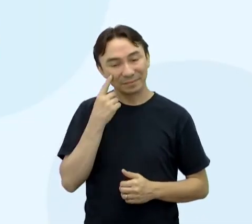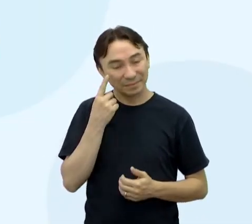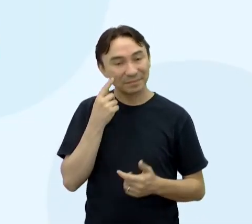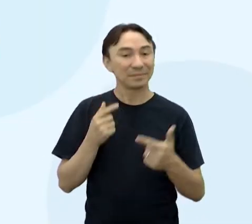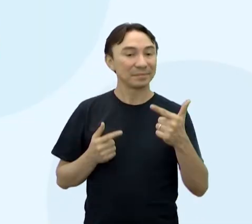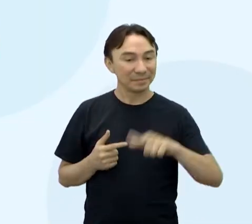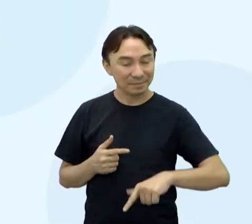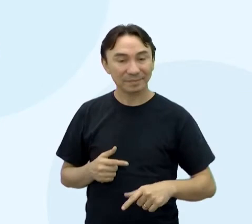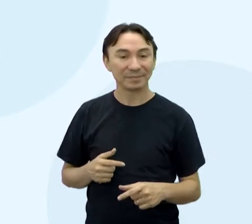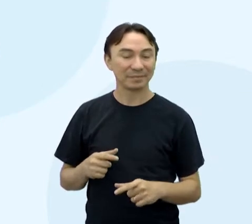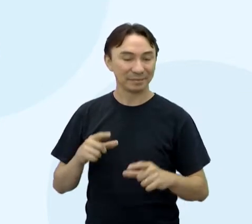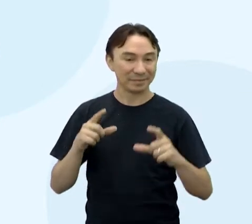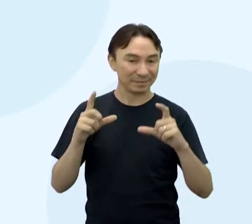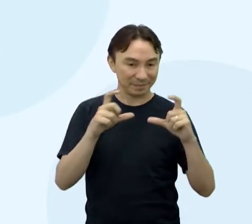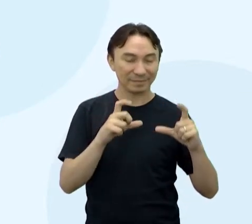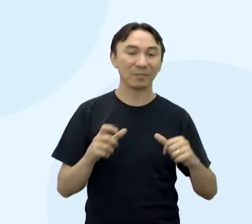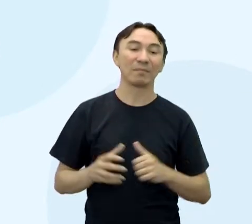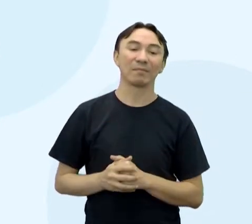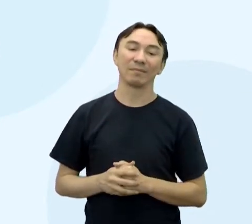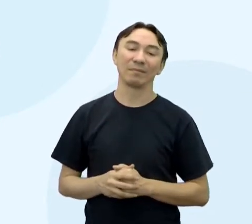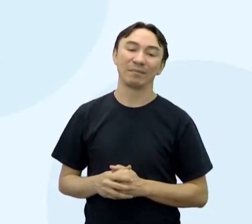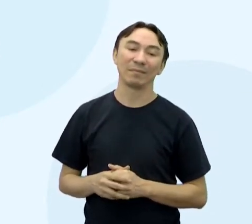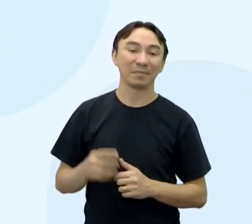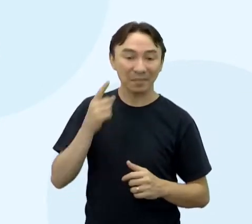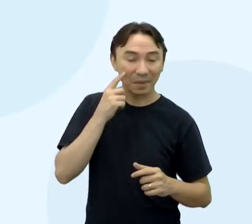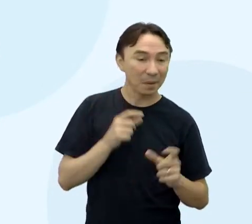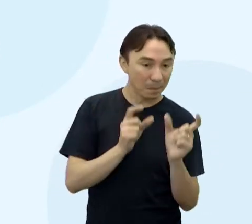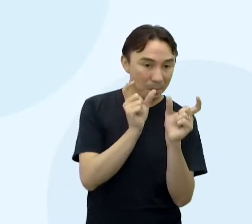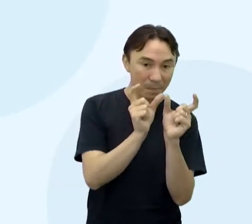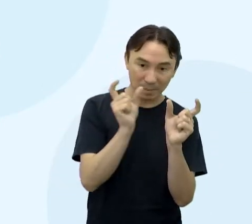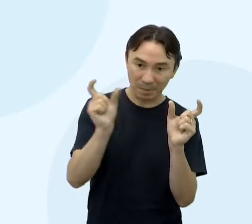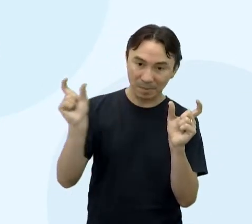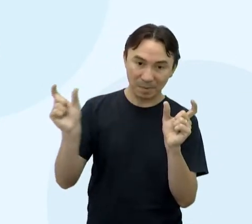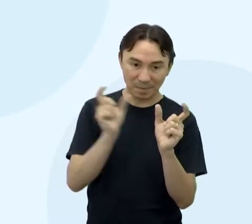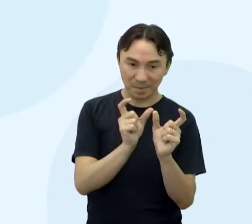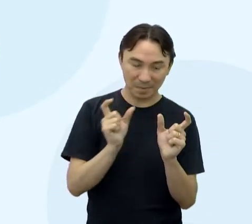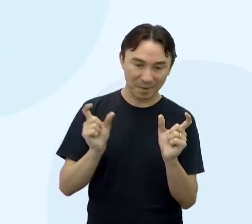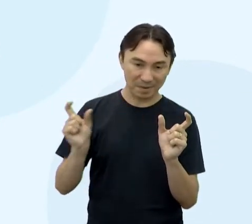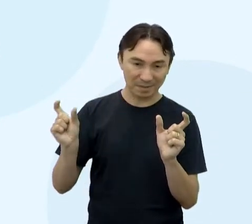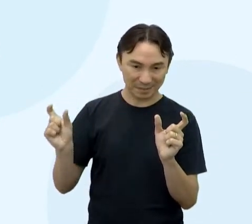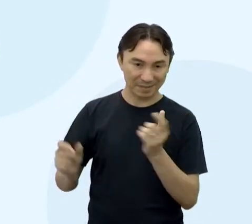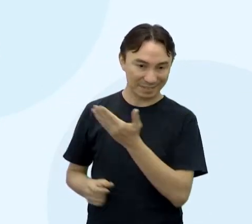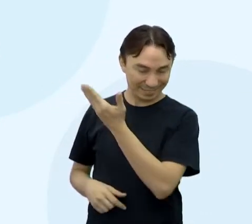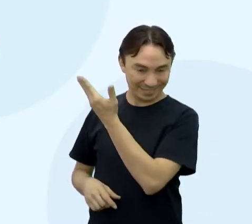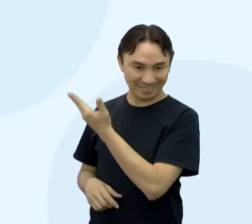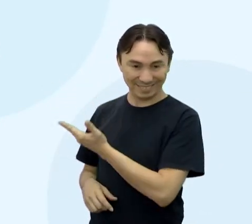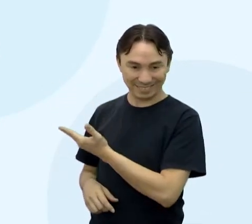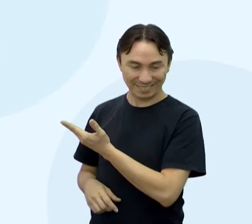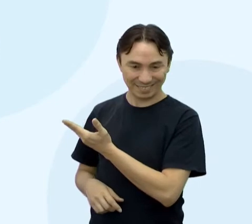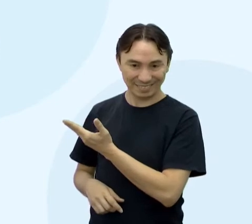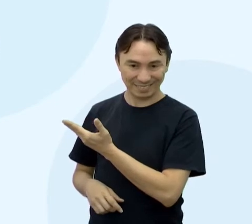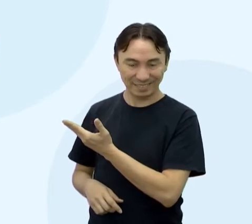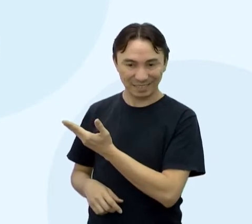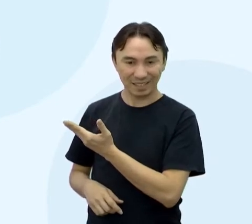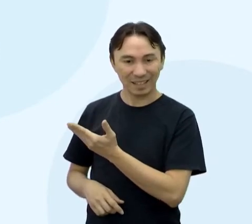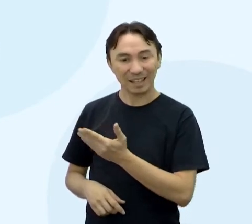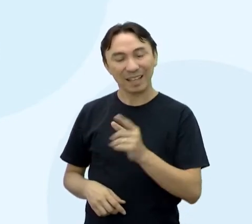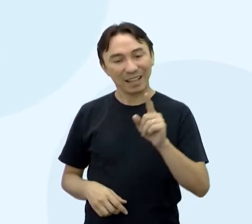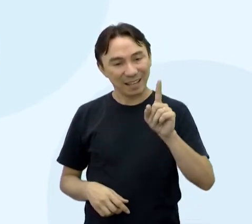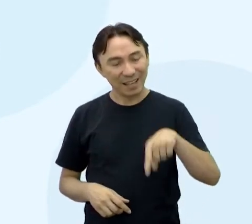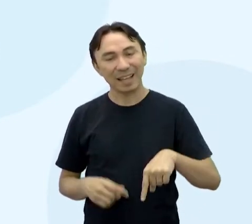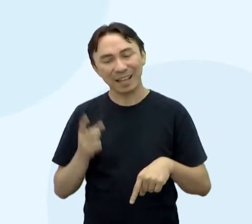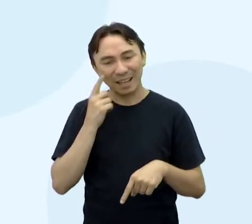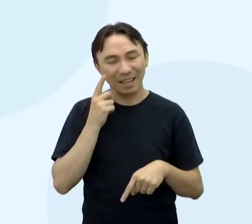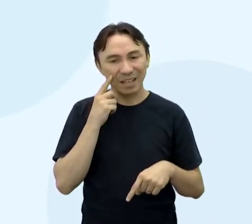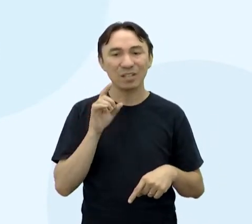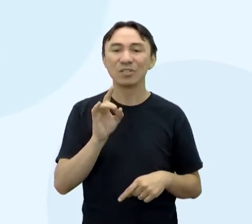Vamos lá. Aqui temos palavras, certo? As palavras abaixo pertencem a um único grupo